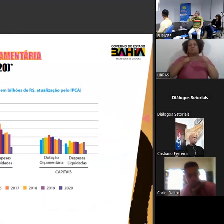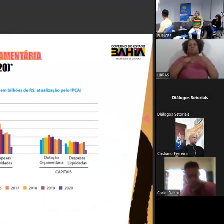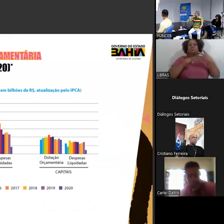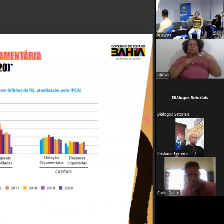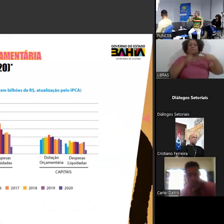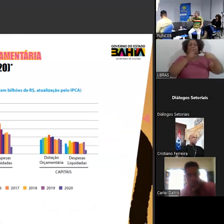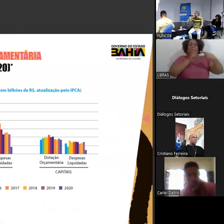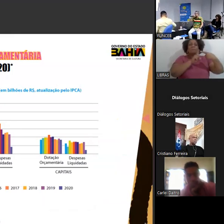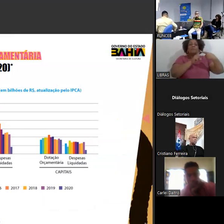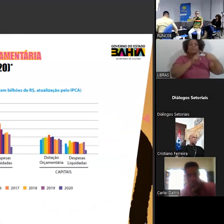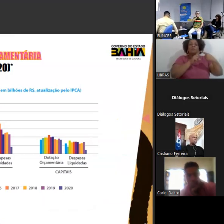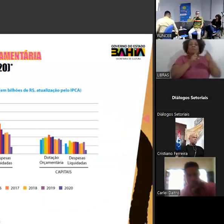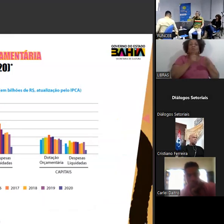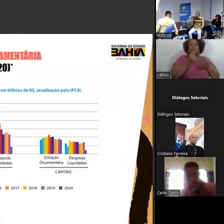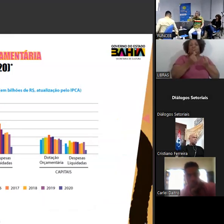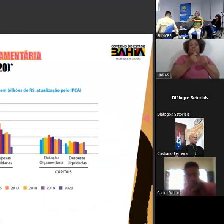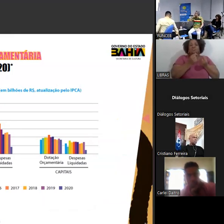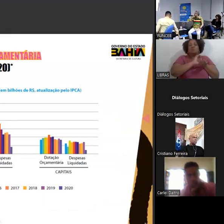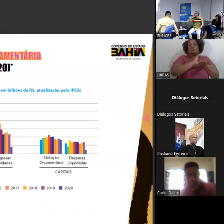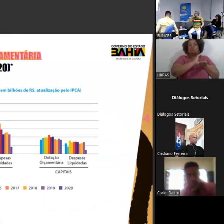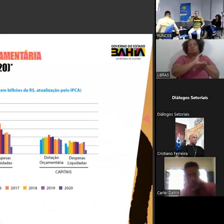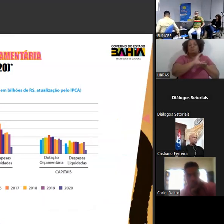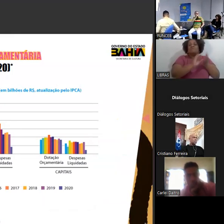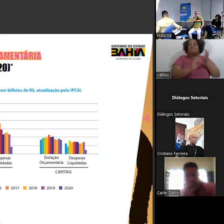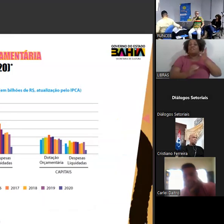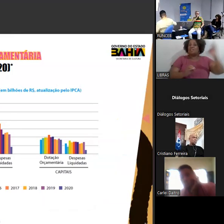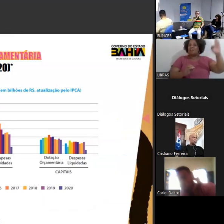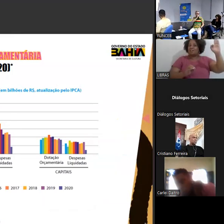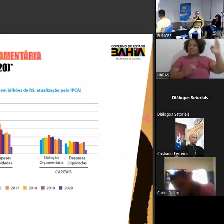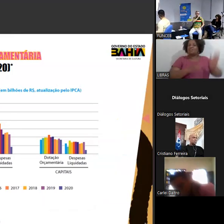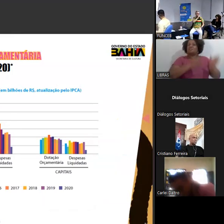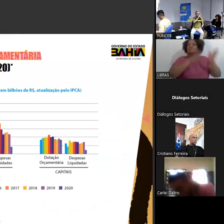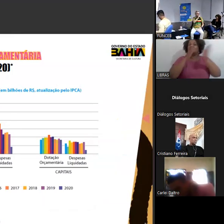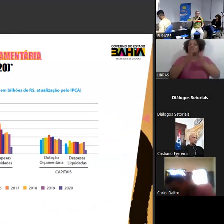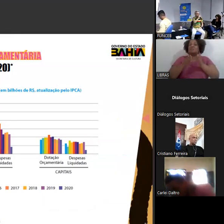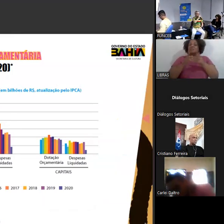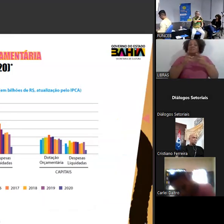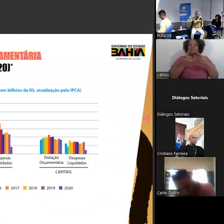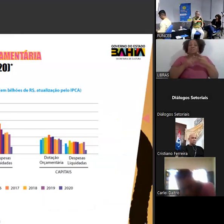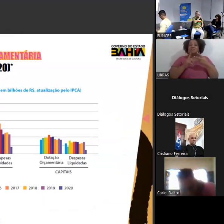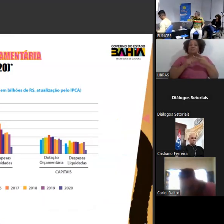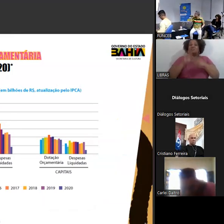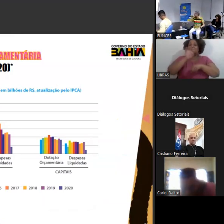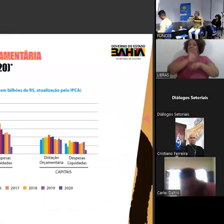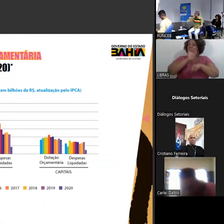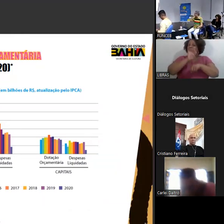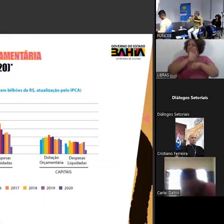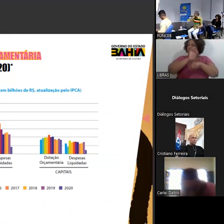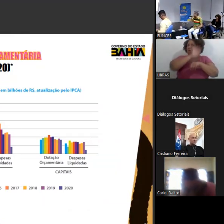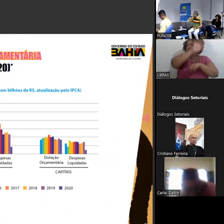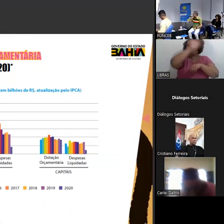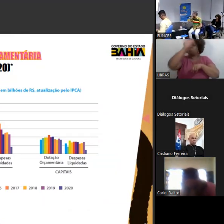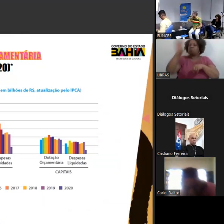recursos federais para a cultura, o segundo dos recursos estaduais, e não é só Bahia, de todos os estados, e o terceiro